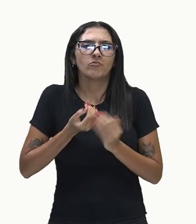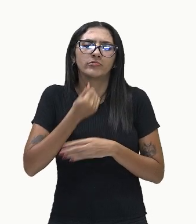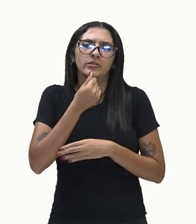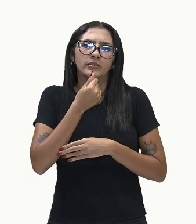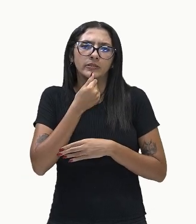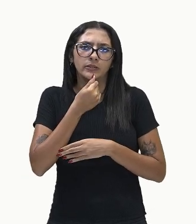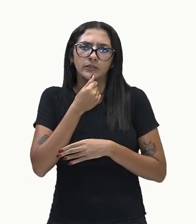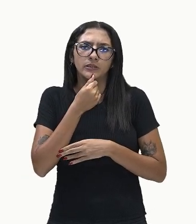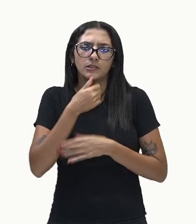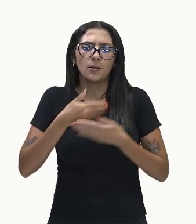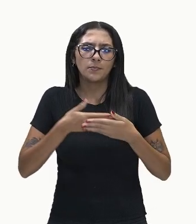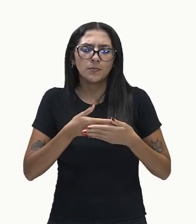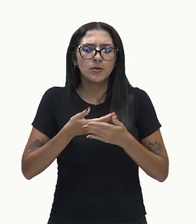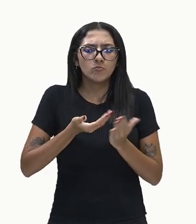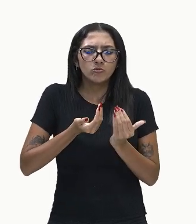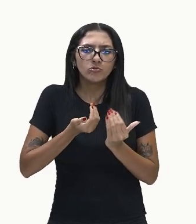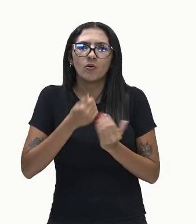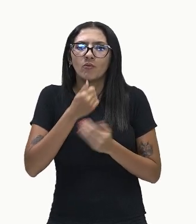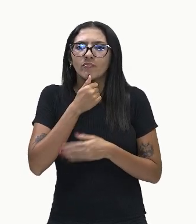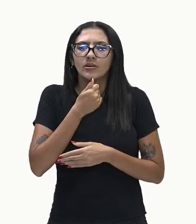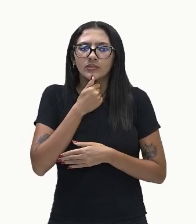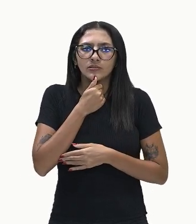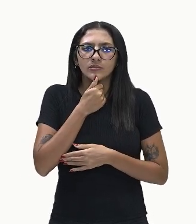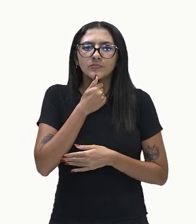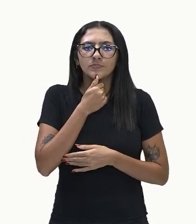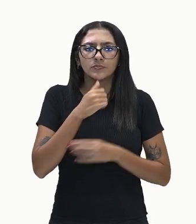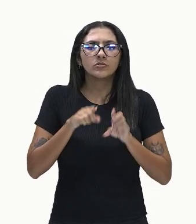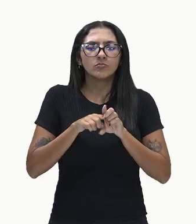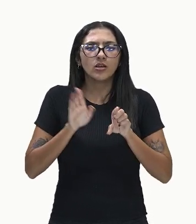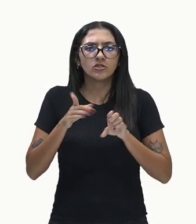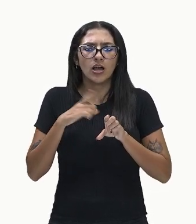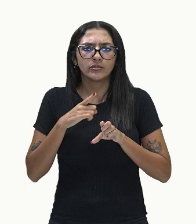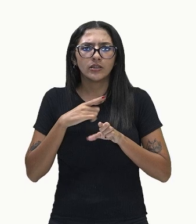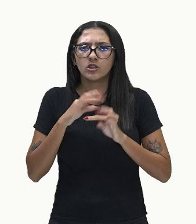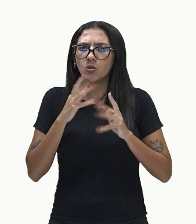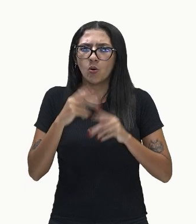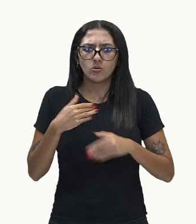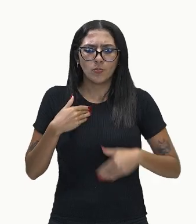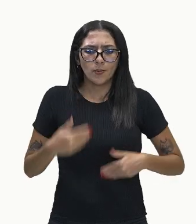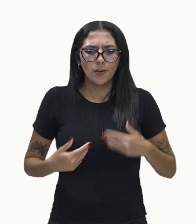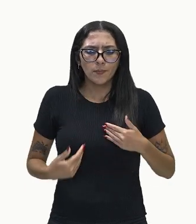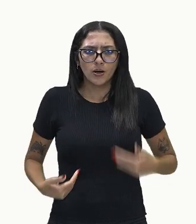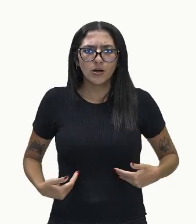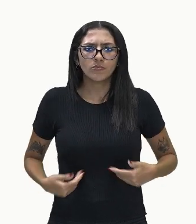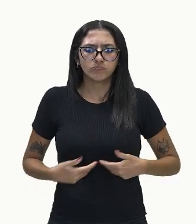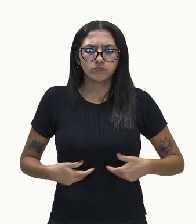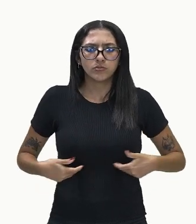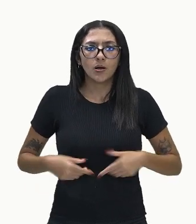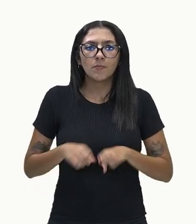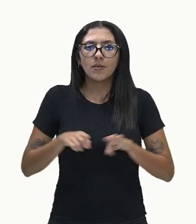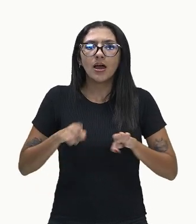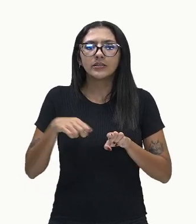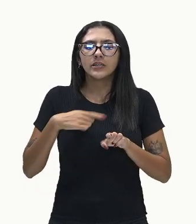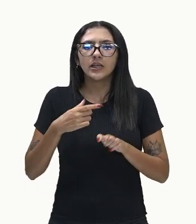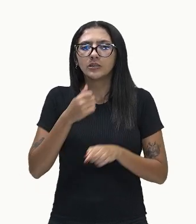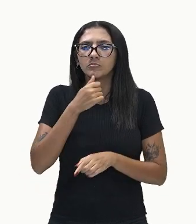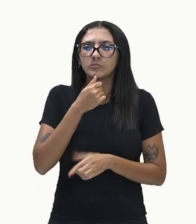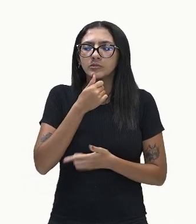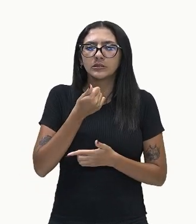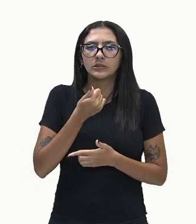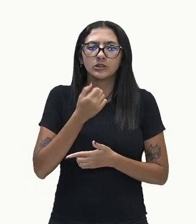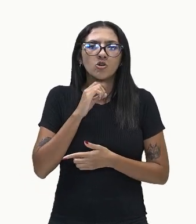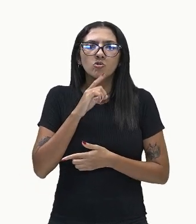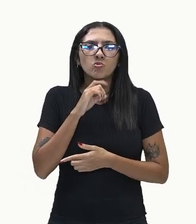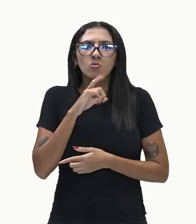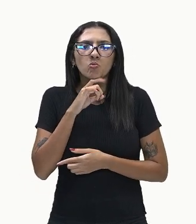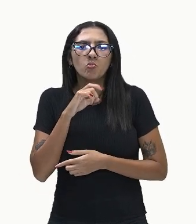Porque apesar de ele ter todos os seus órgãos, eles estão sem funcionamento